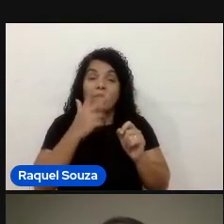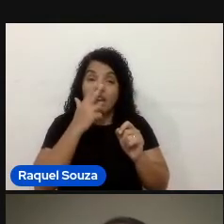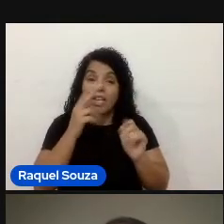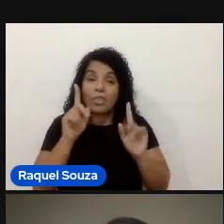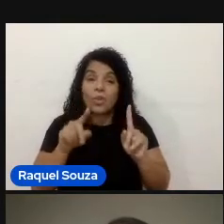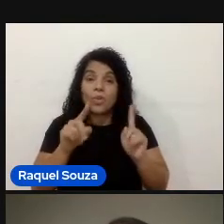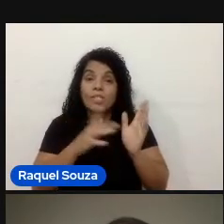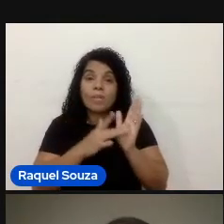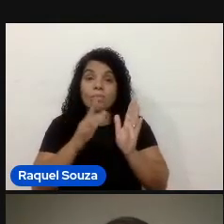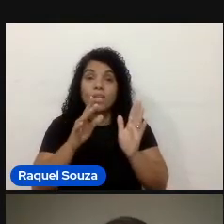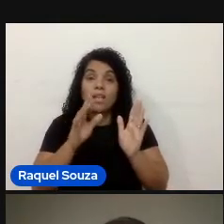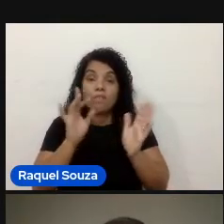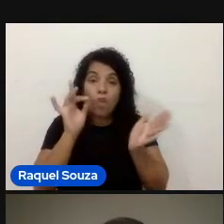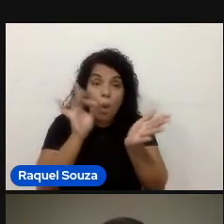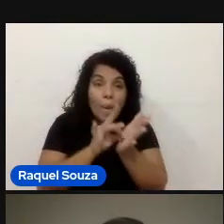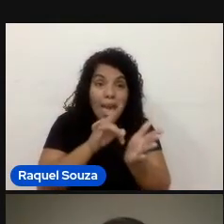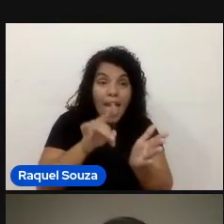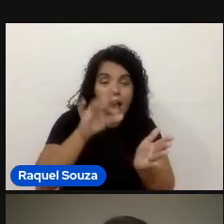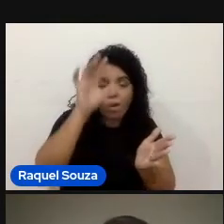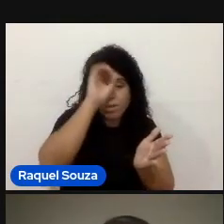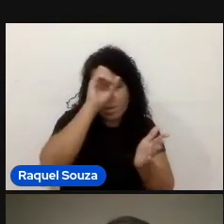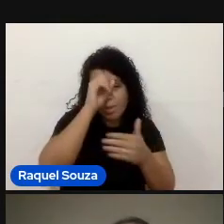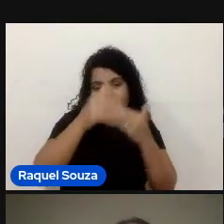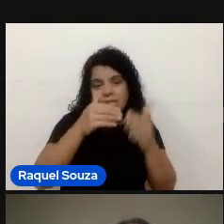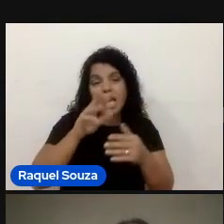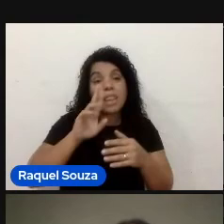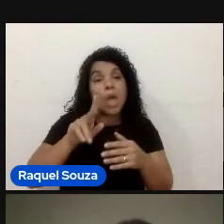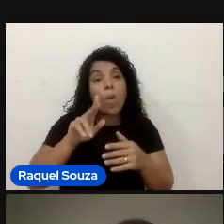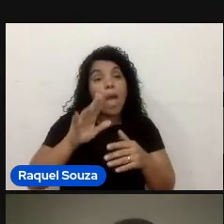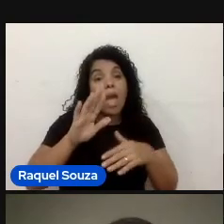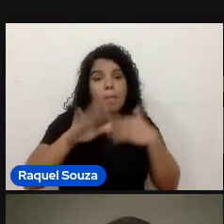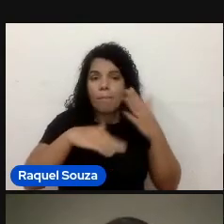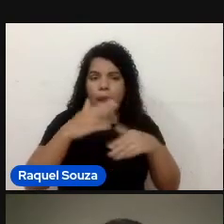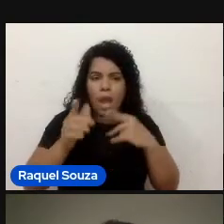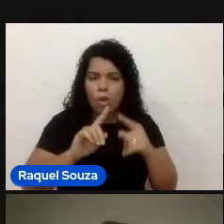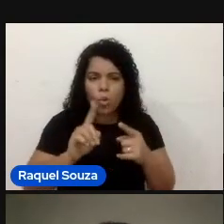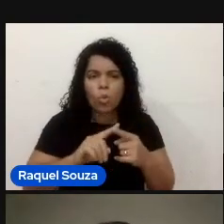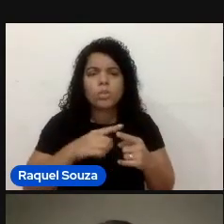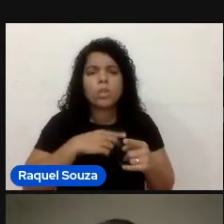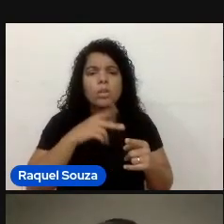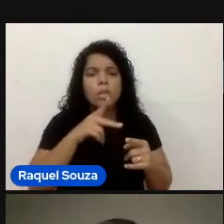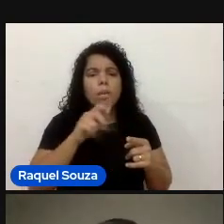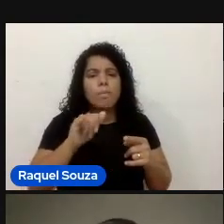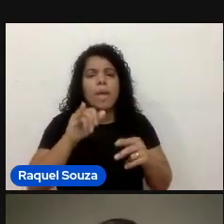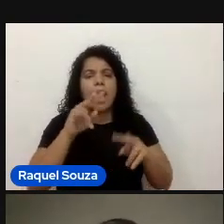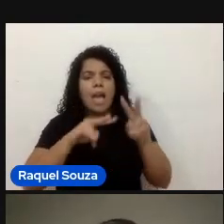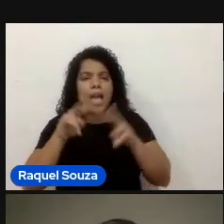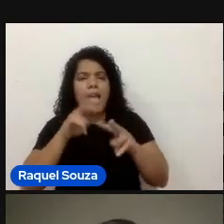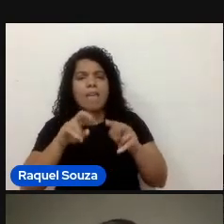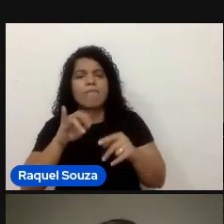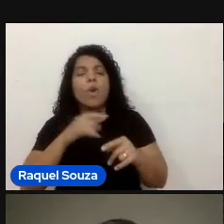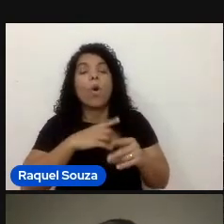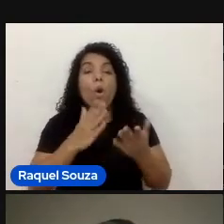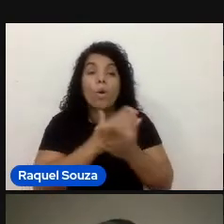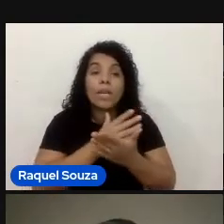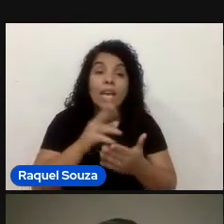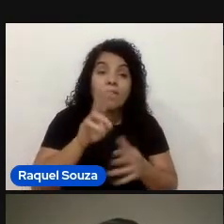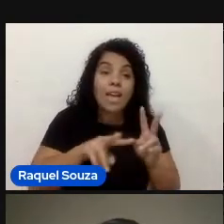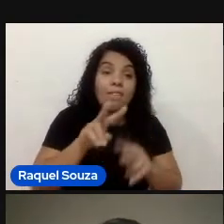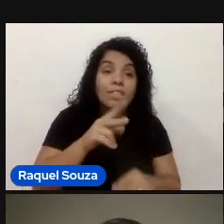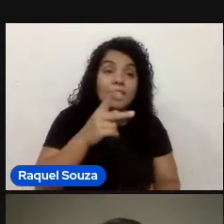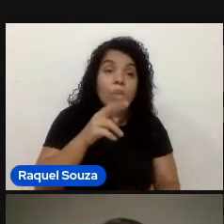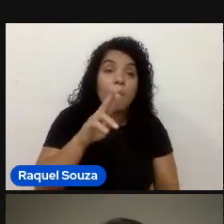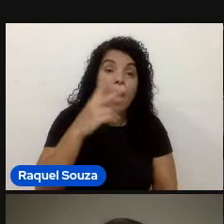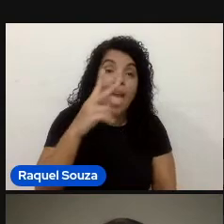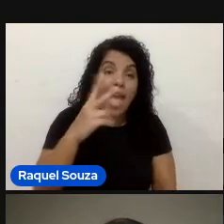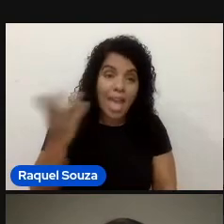de aprendizado. Então, não é bagunça, tem PR review, alguém vai revisar seu PR, eu ou alguém